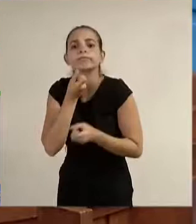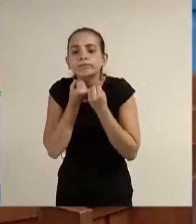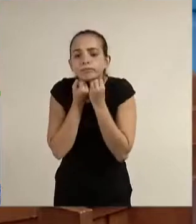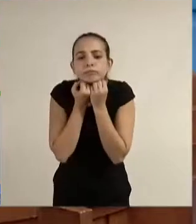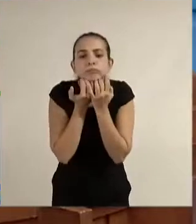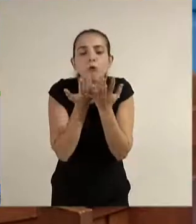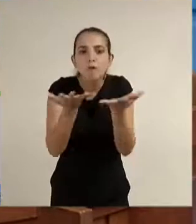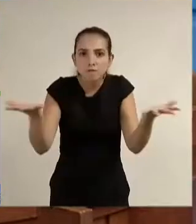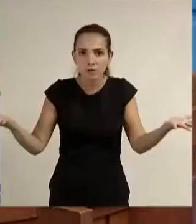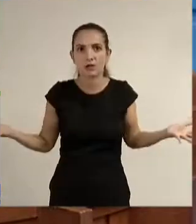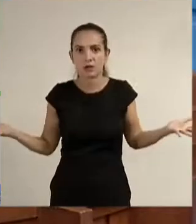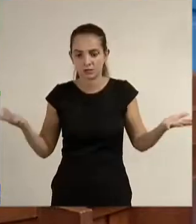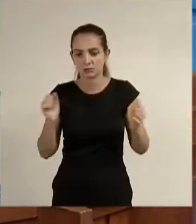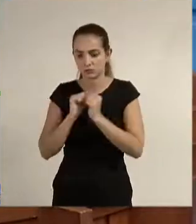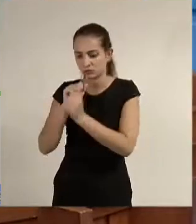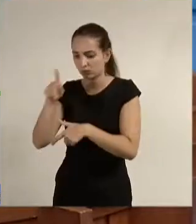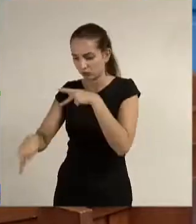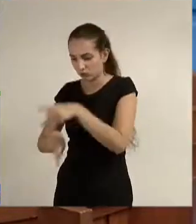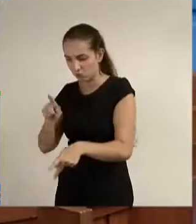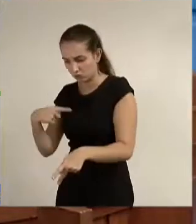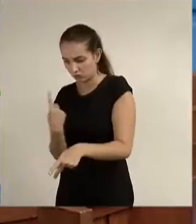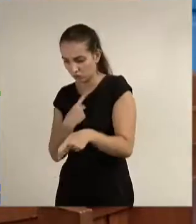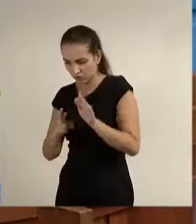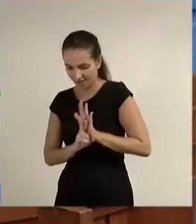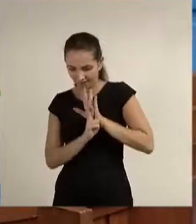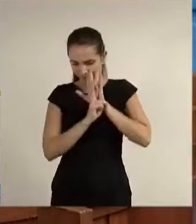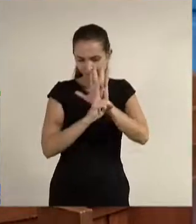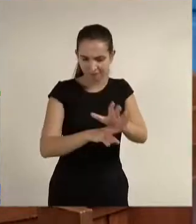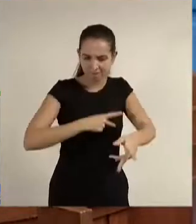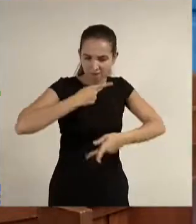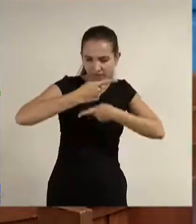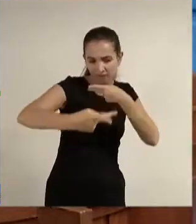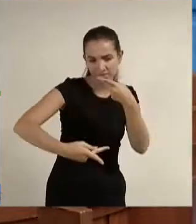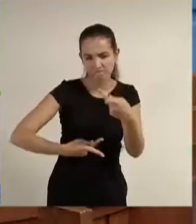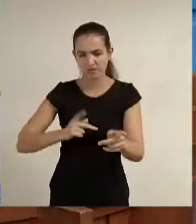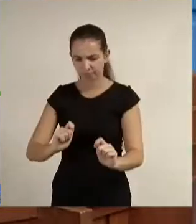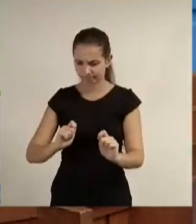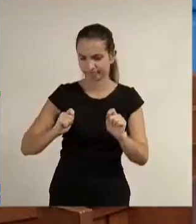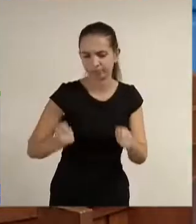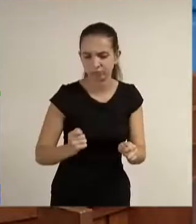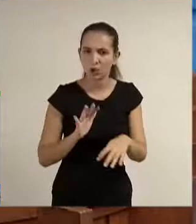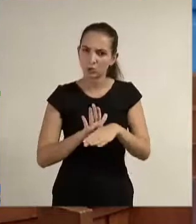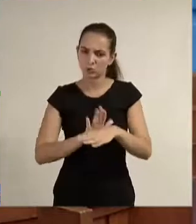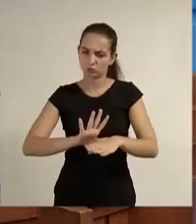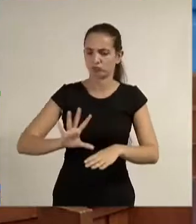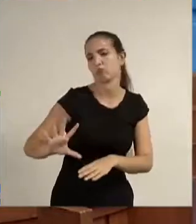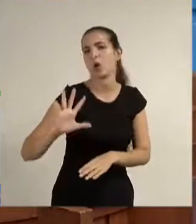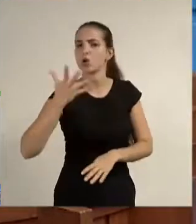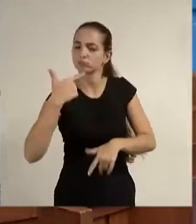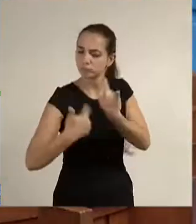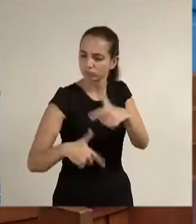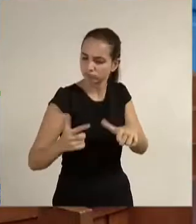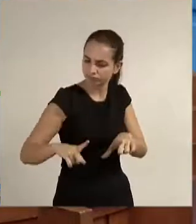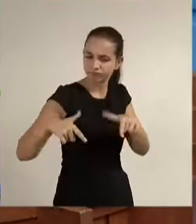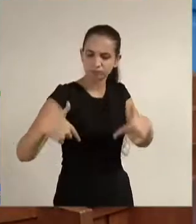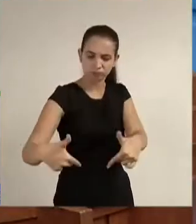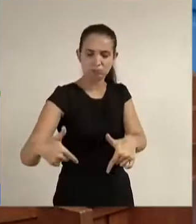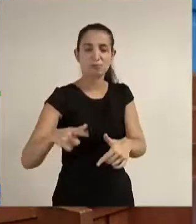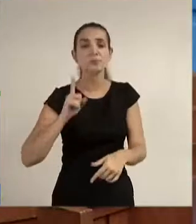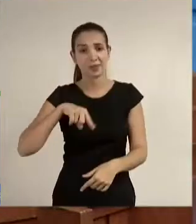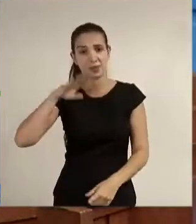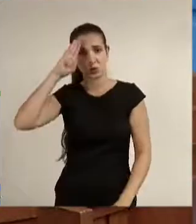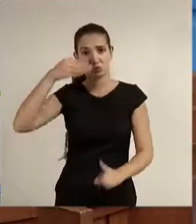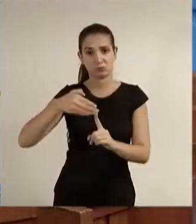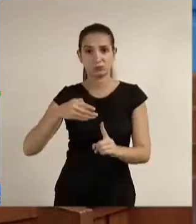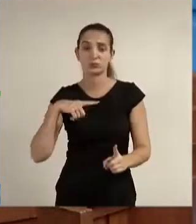fazer algo, que podem realizar, que podem fazer acontecer. Esse é o nosso papel. E